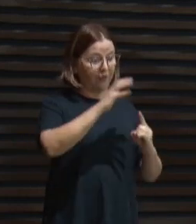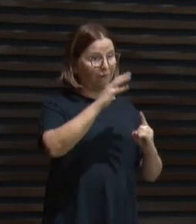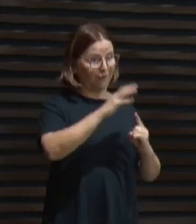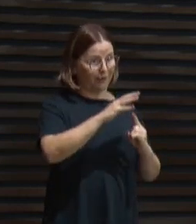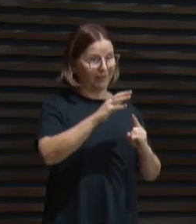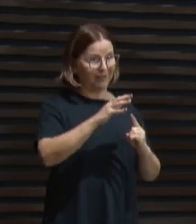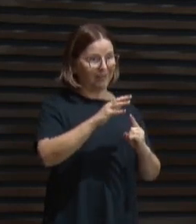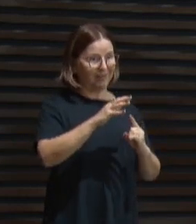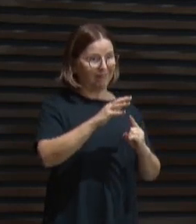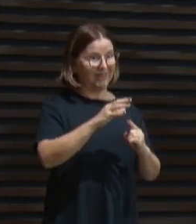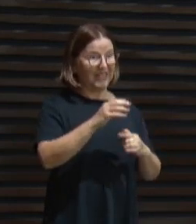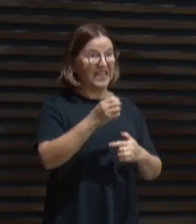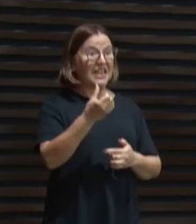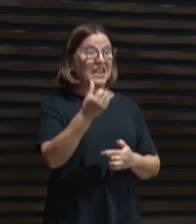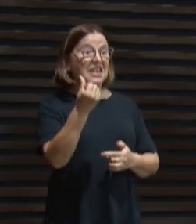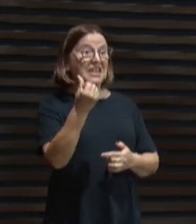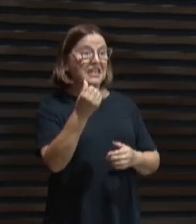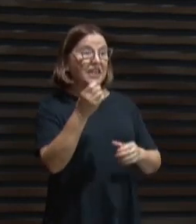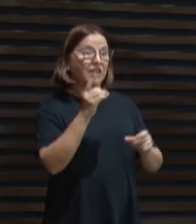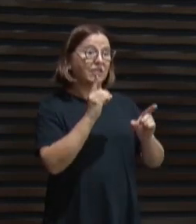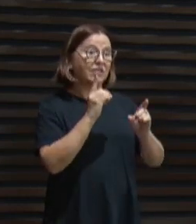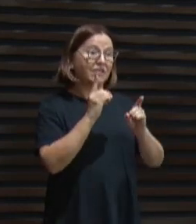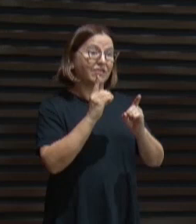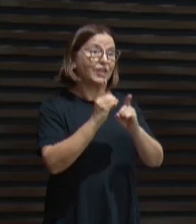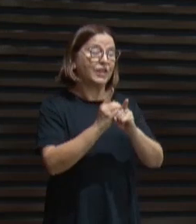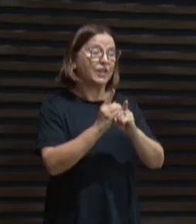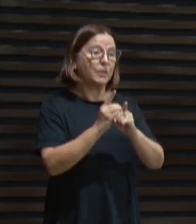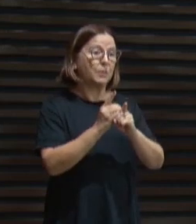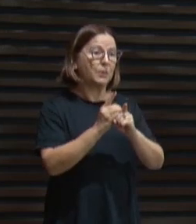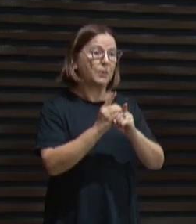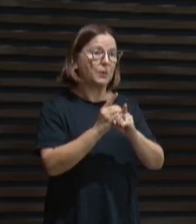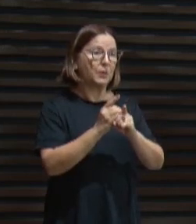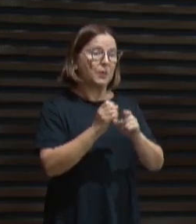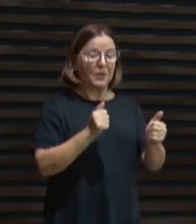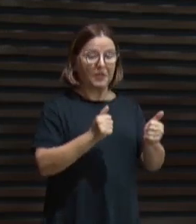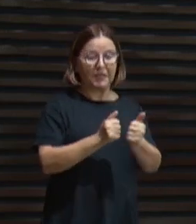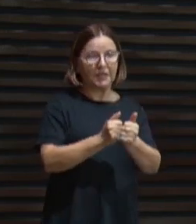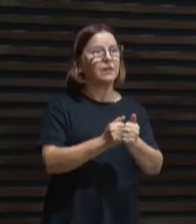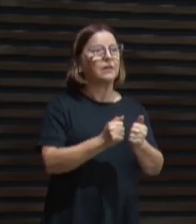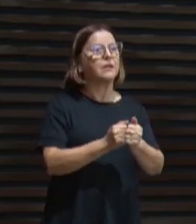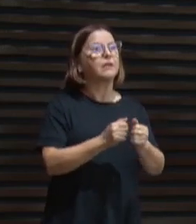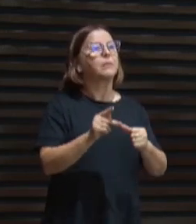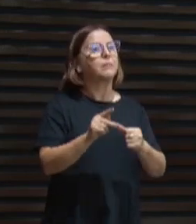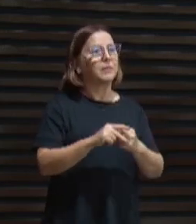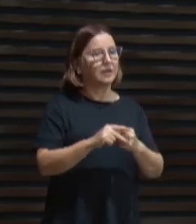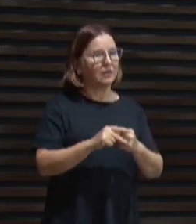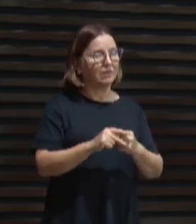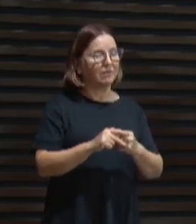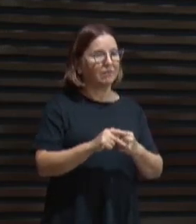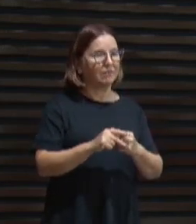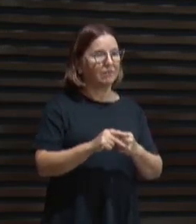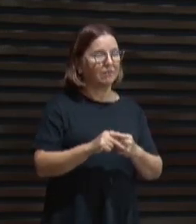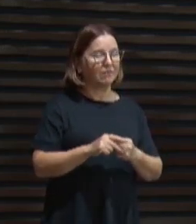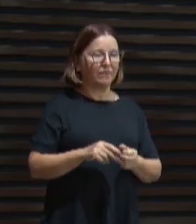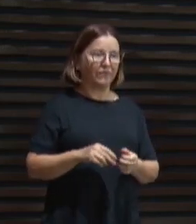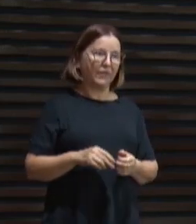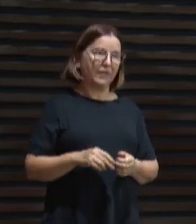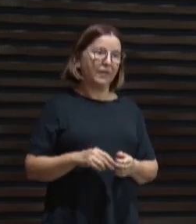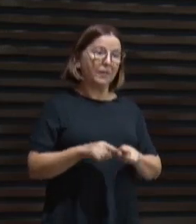discípulos foram junto com ele. Eram 7 desertores. E o Senhor vai